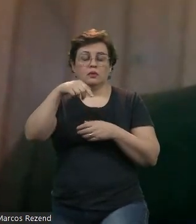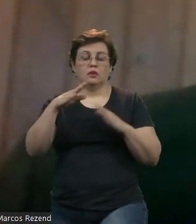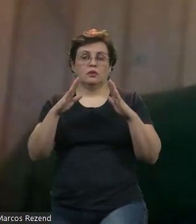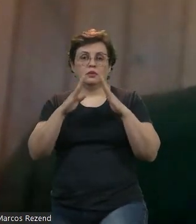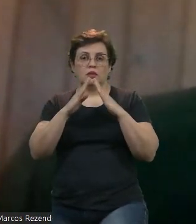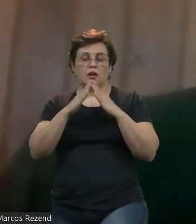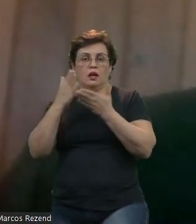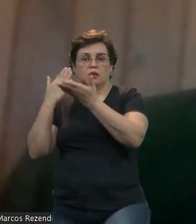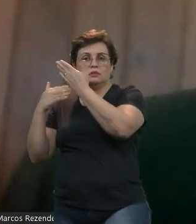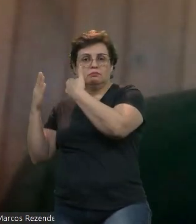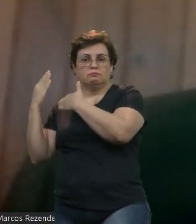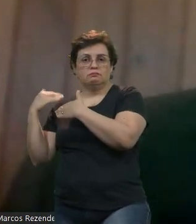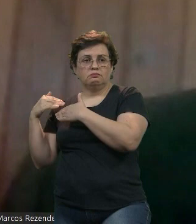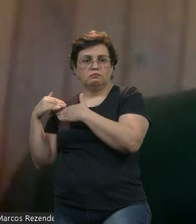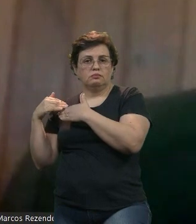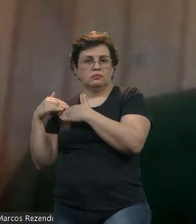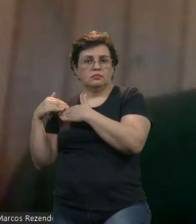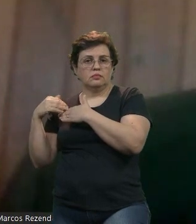casa